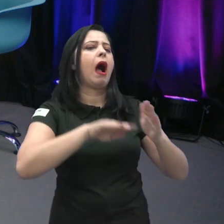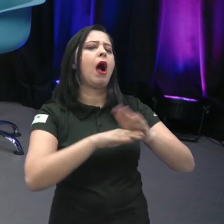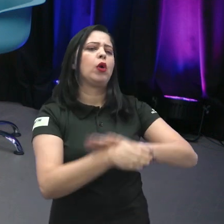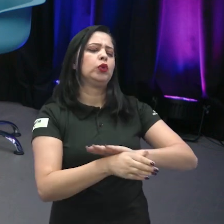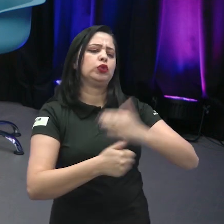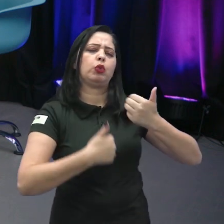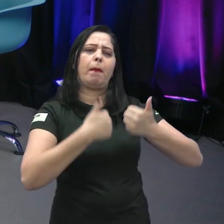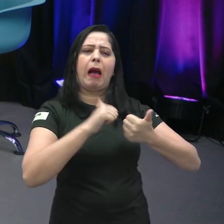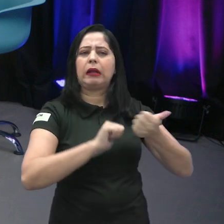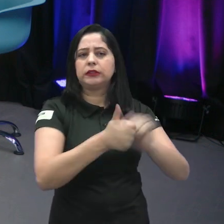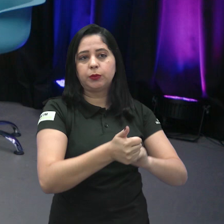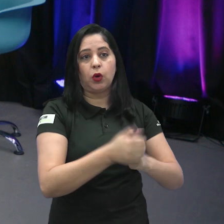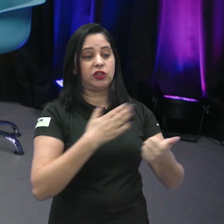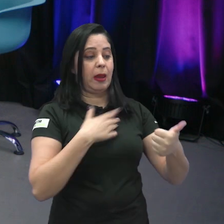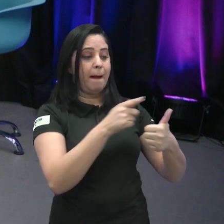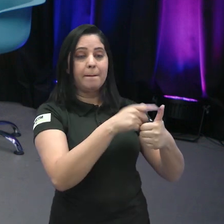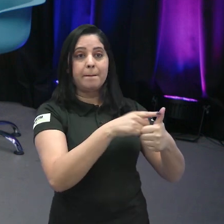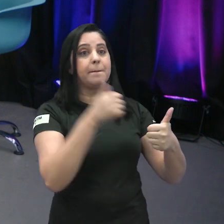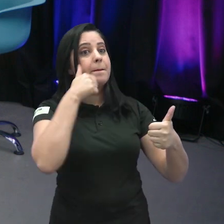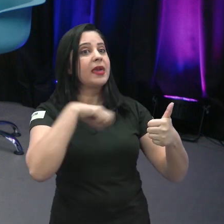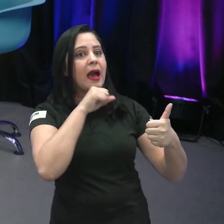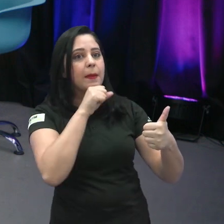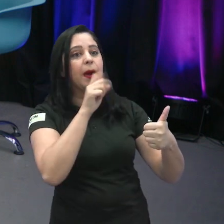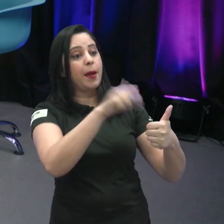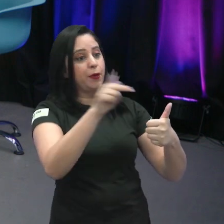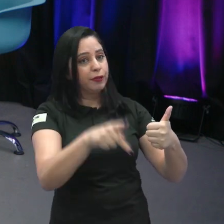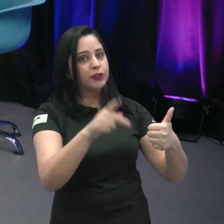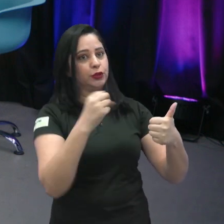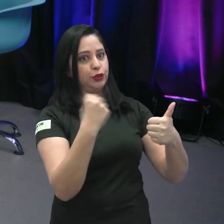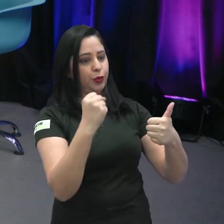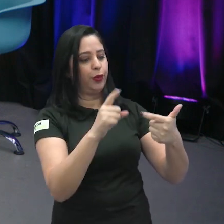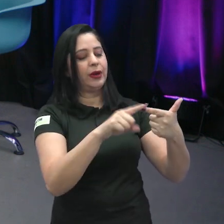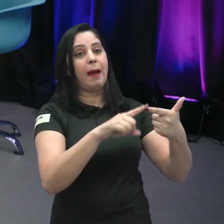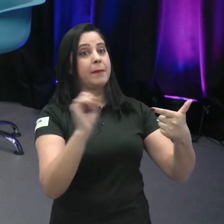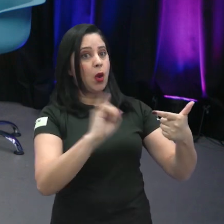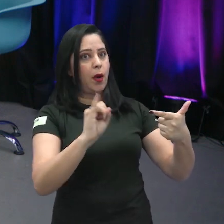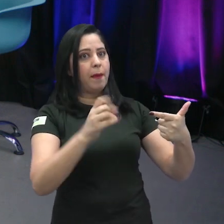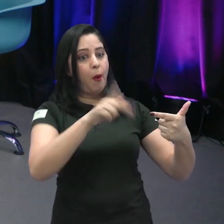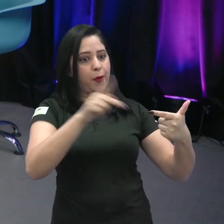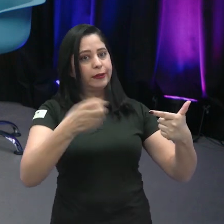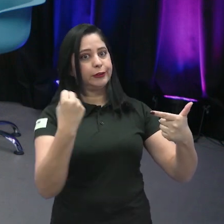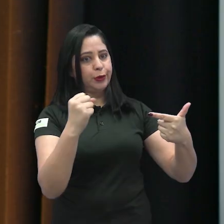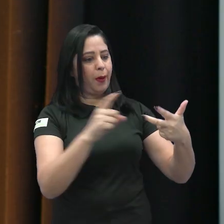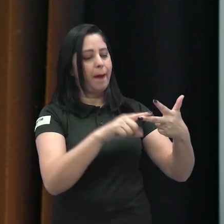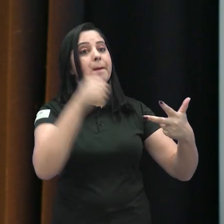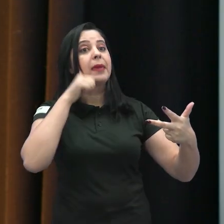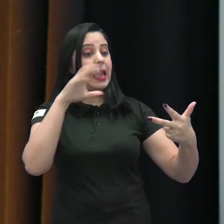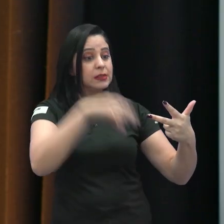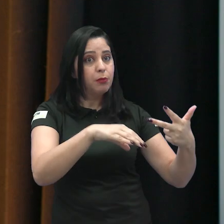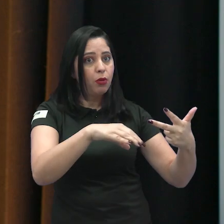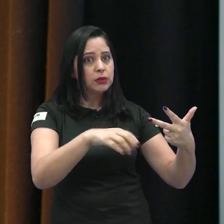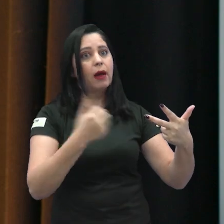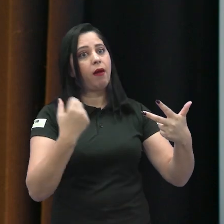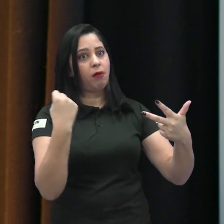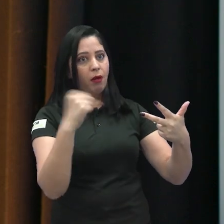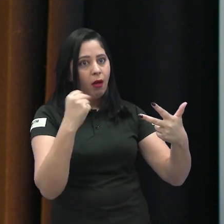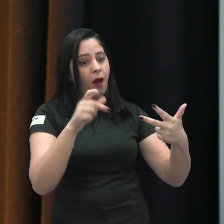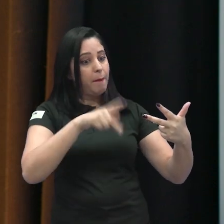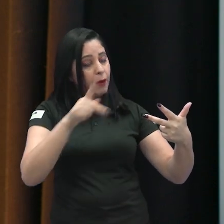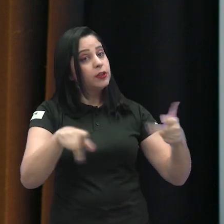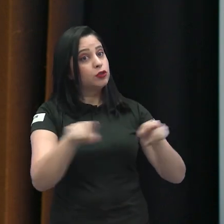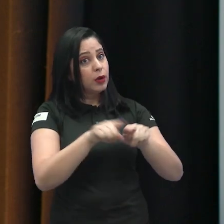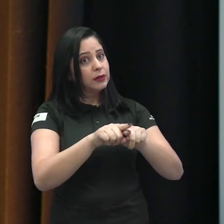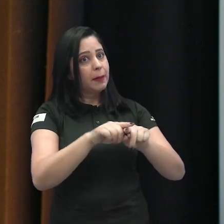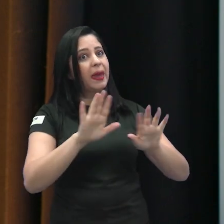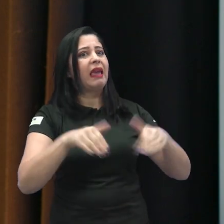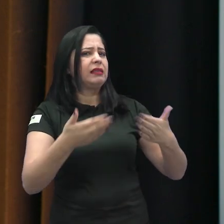mãe é professora, meu irmão é profissional de educação física, minha esposa é professora de educação física também, né? E o meu caminho, a minha